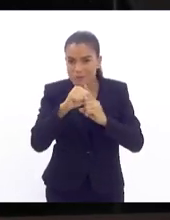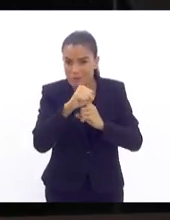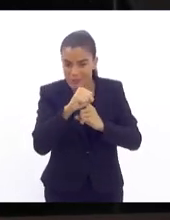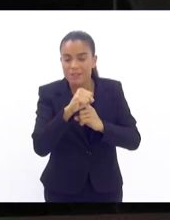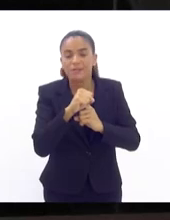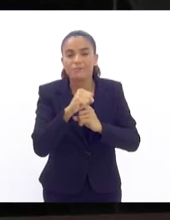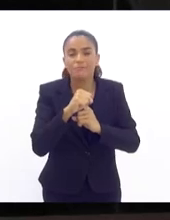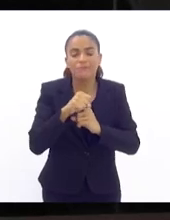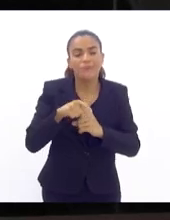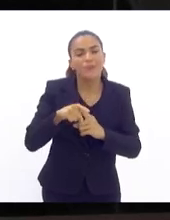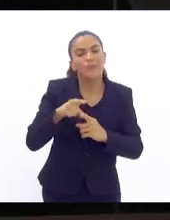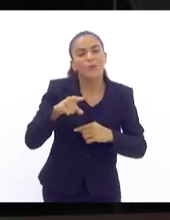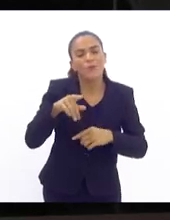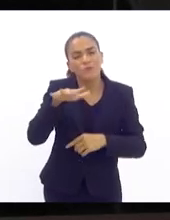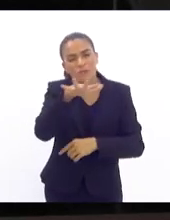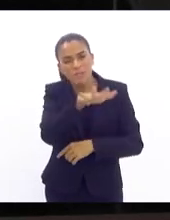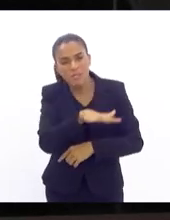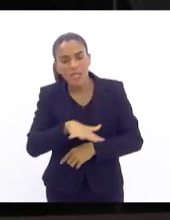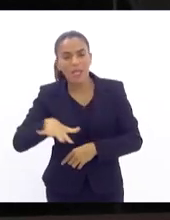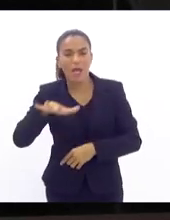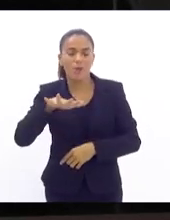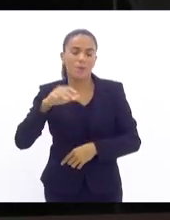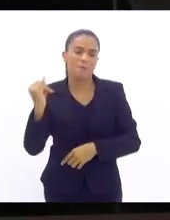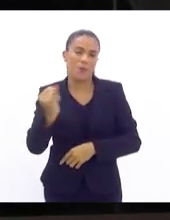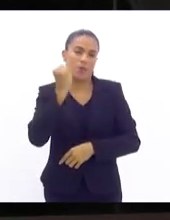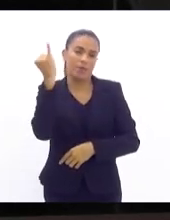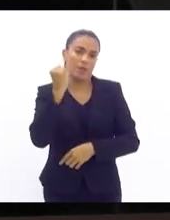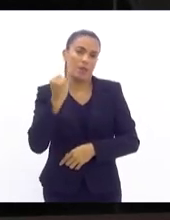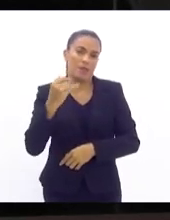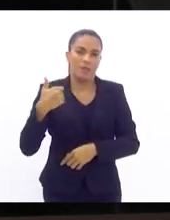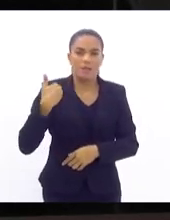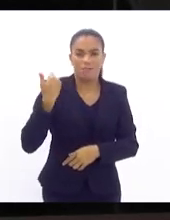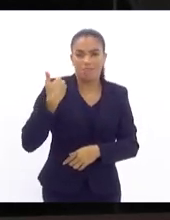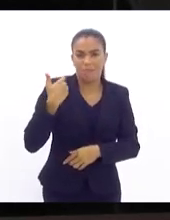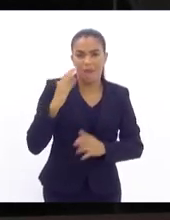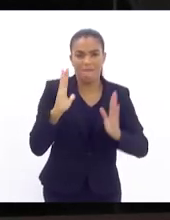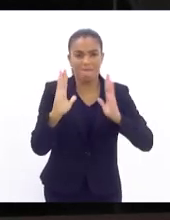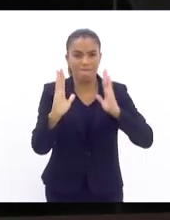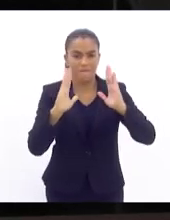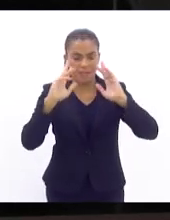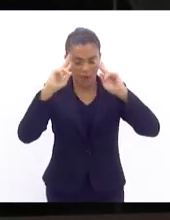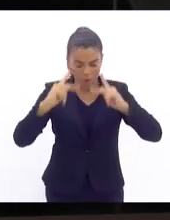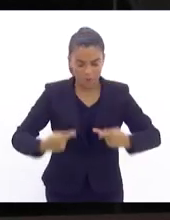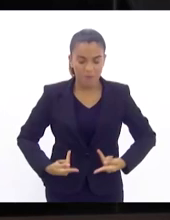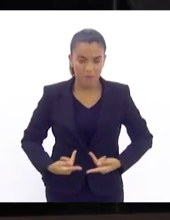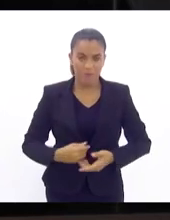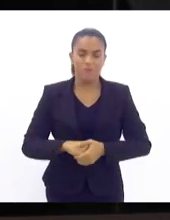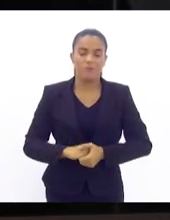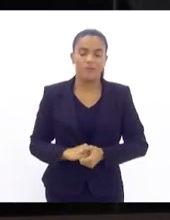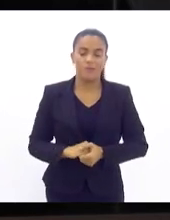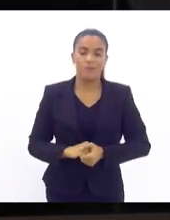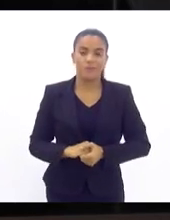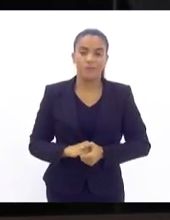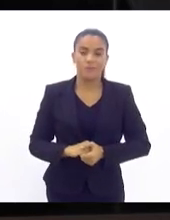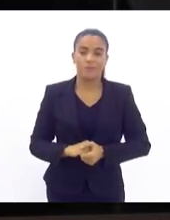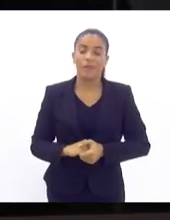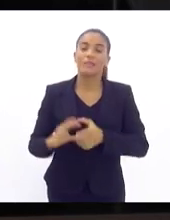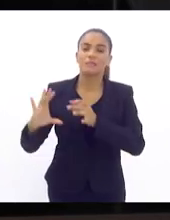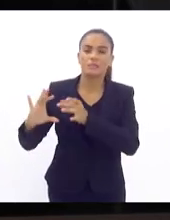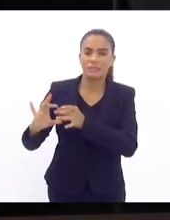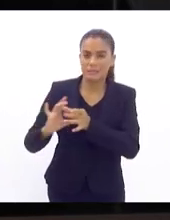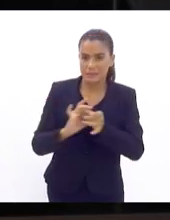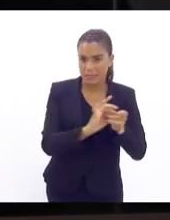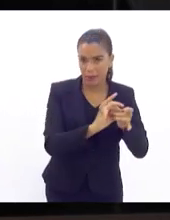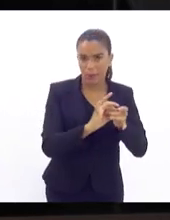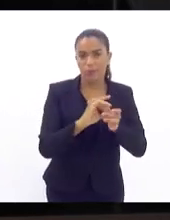nessa importante fase da vida humana. De acordo